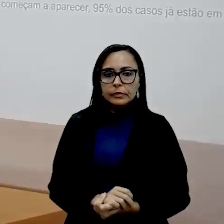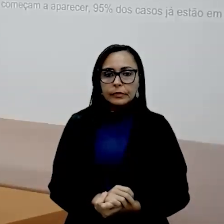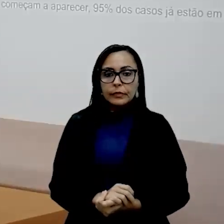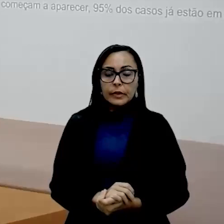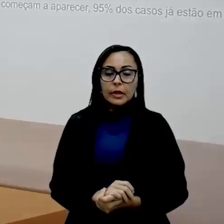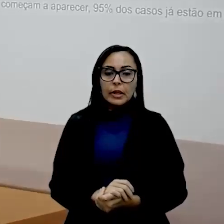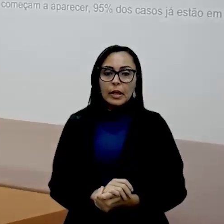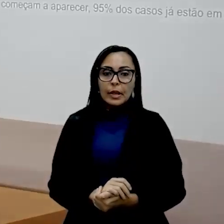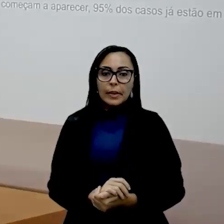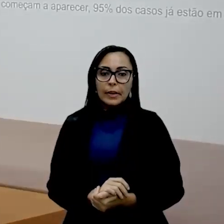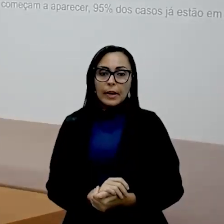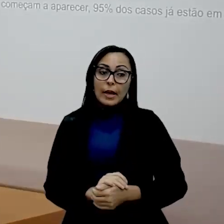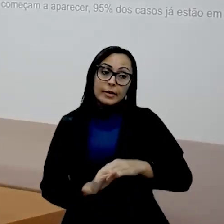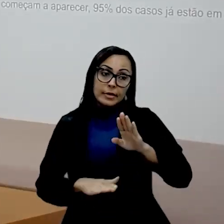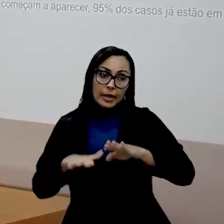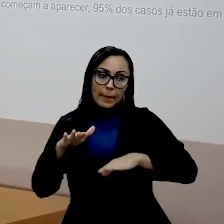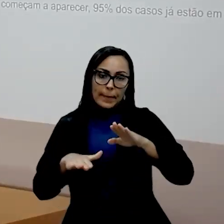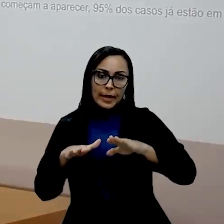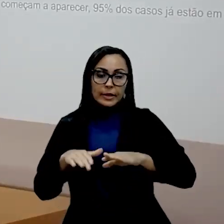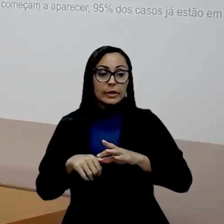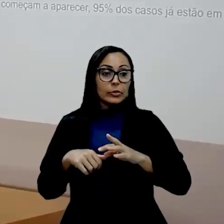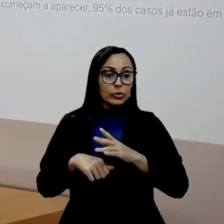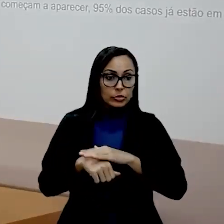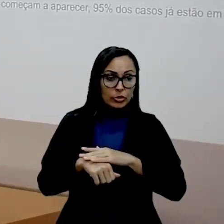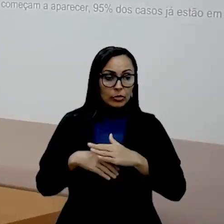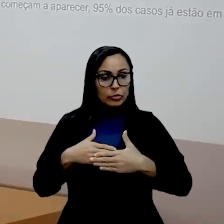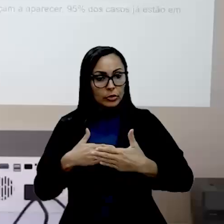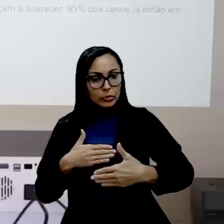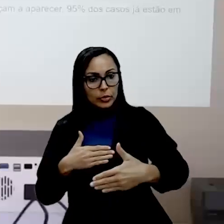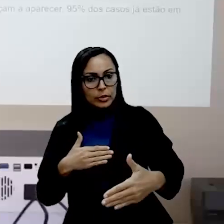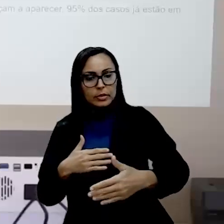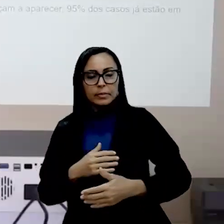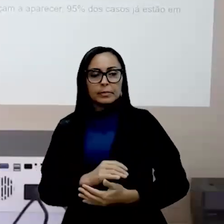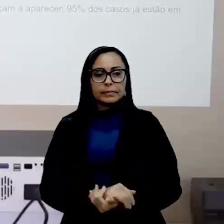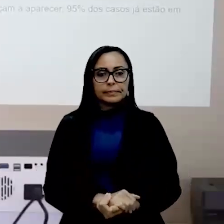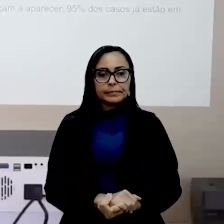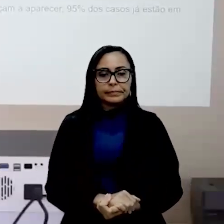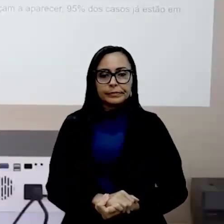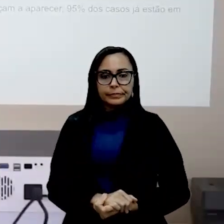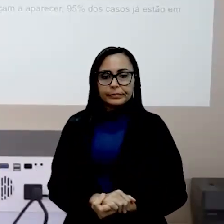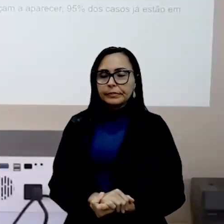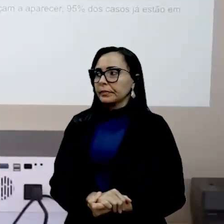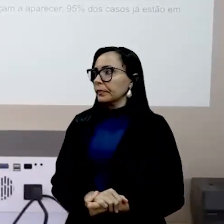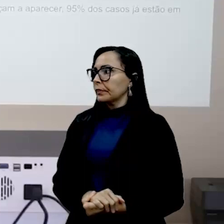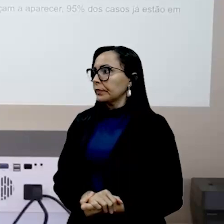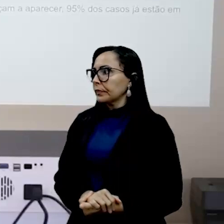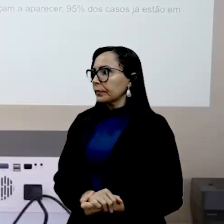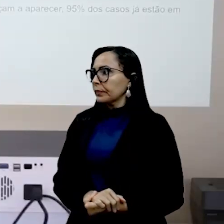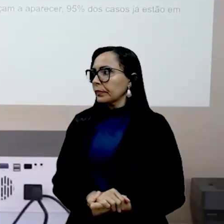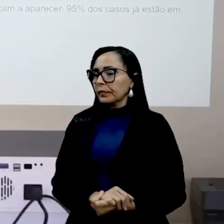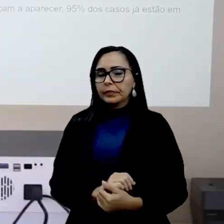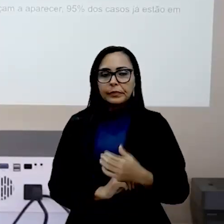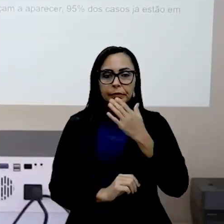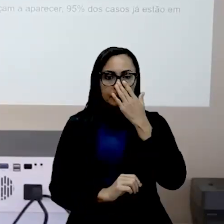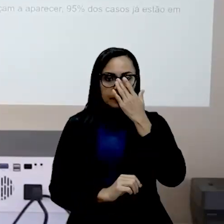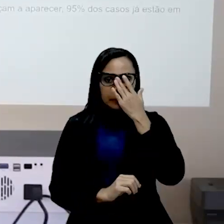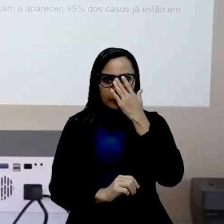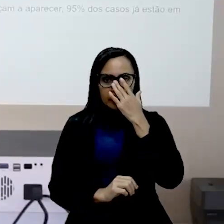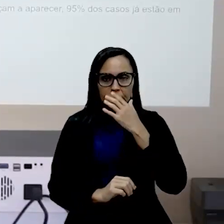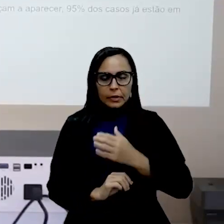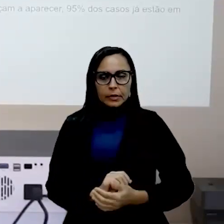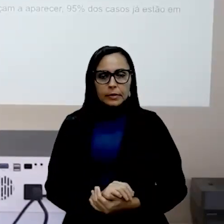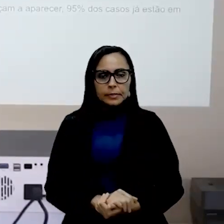estágio. Depende do estágio. Né? Eu vou falar mais adiante. Mas depende em que estágio você detectou